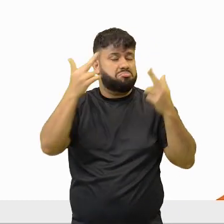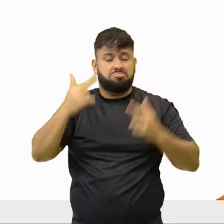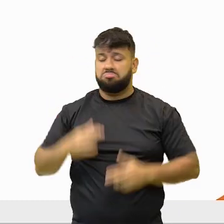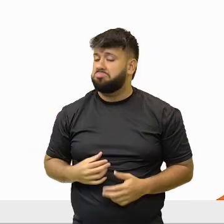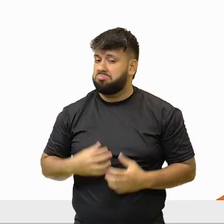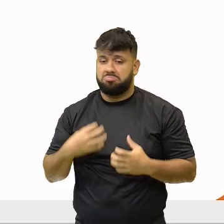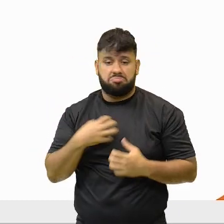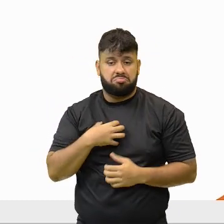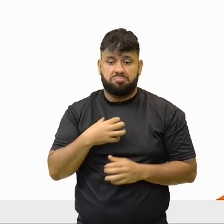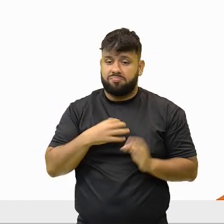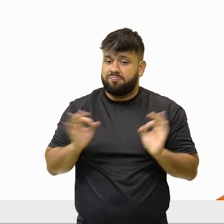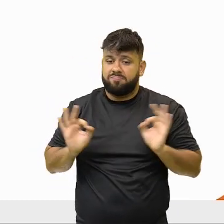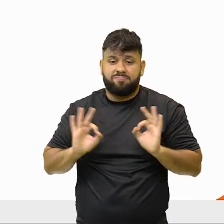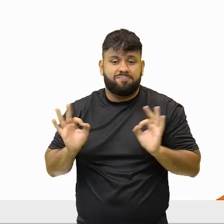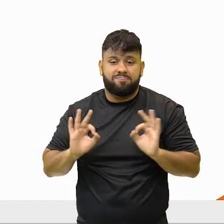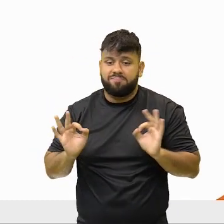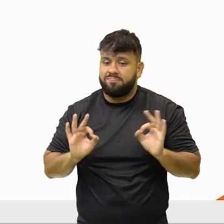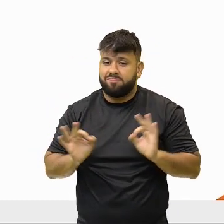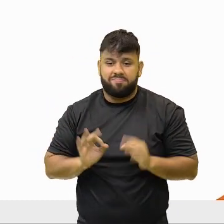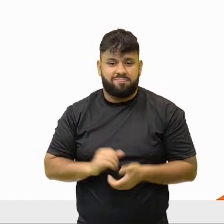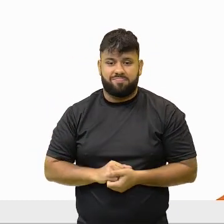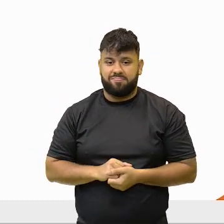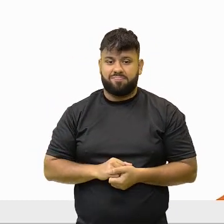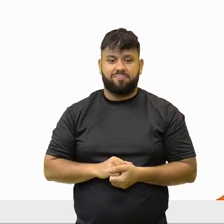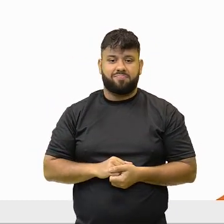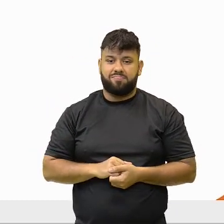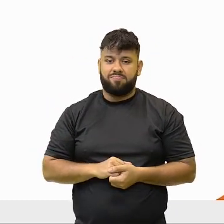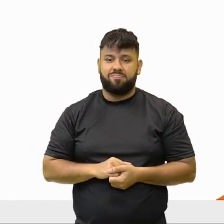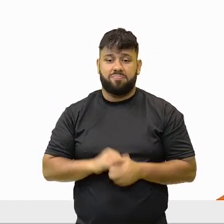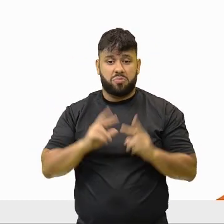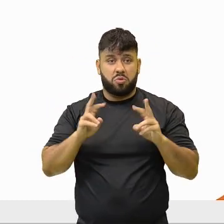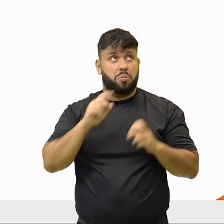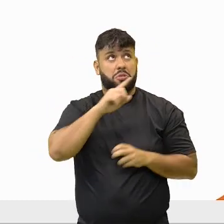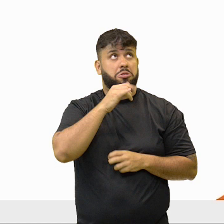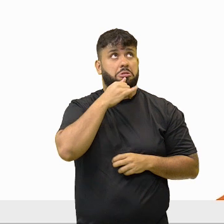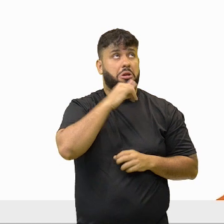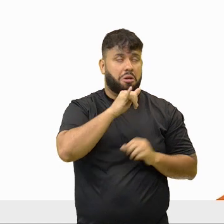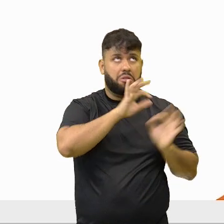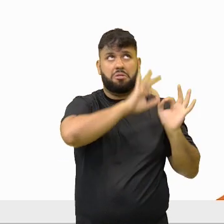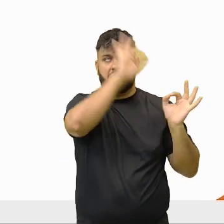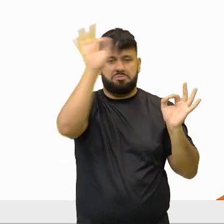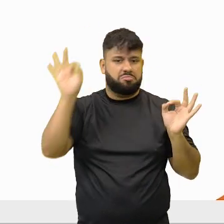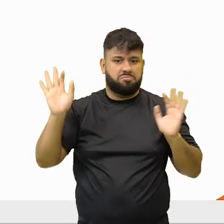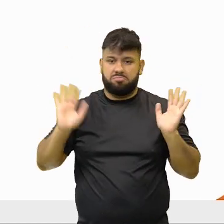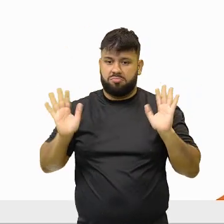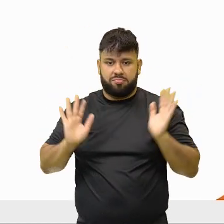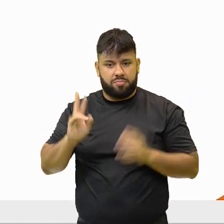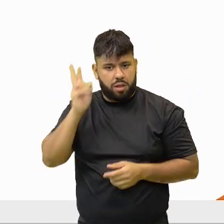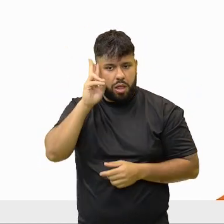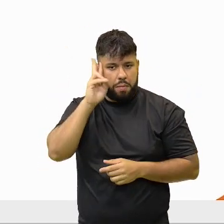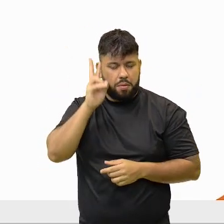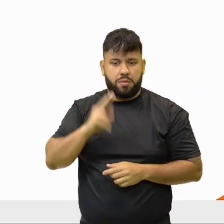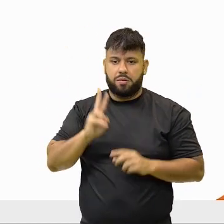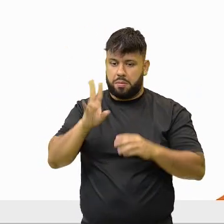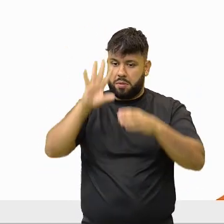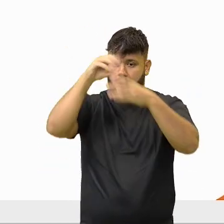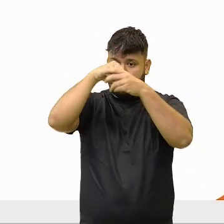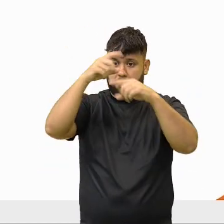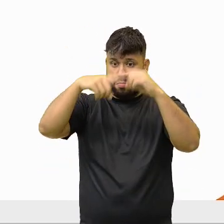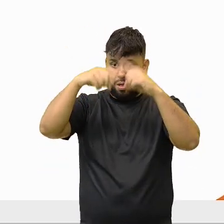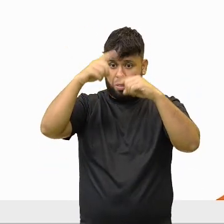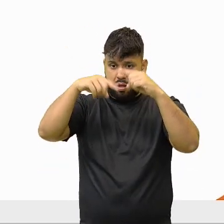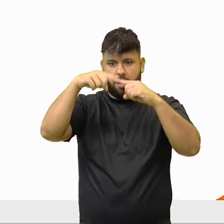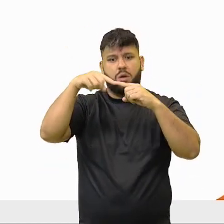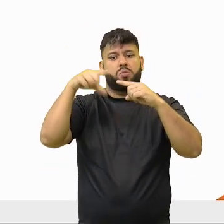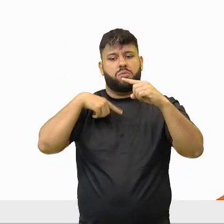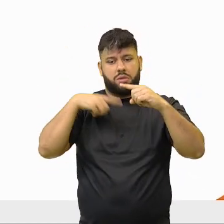nada com relação a esse excesso de carga que possa aparecer. Lembra sempre, dentro do condutor o campo é zero, o